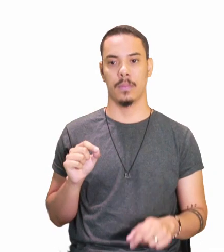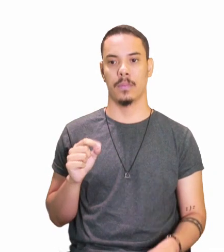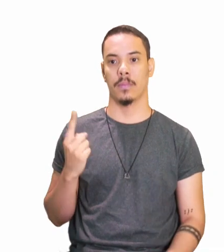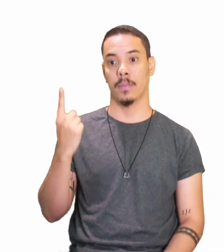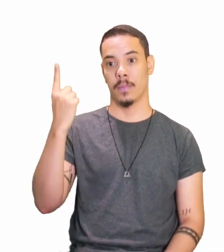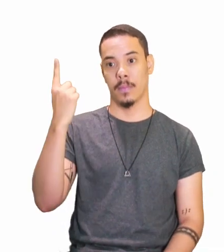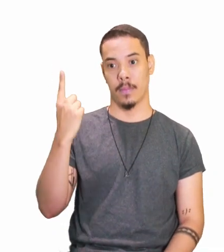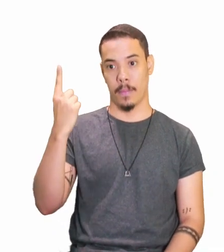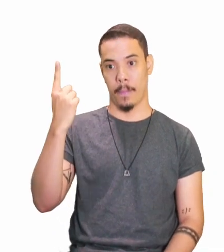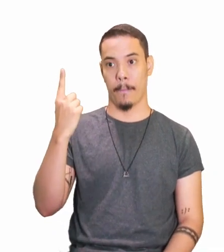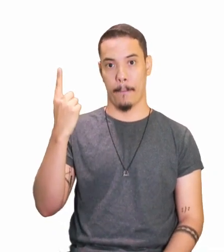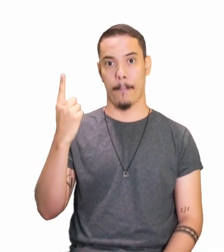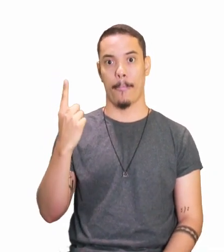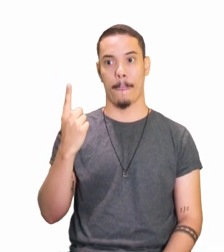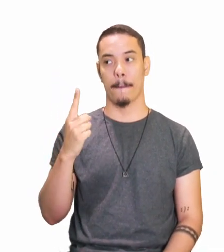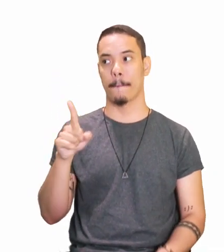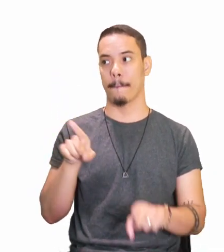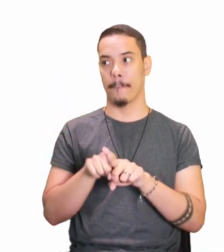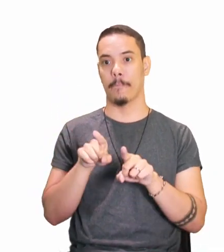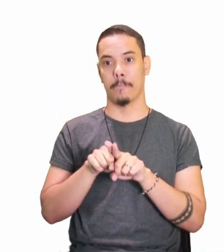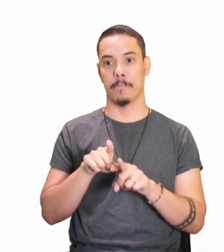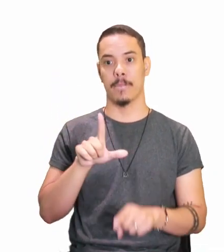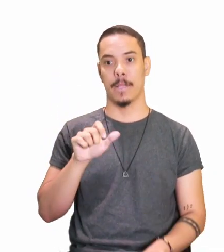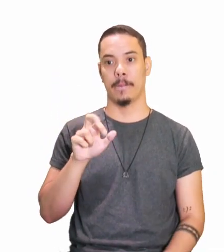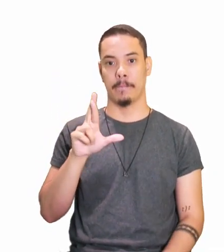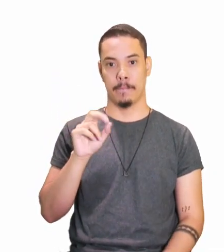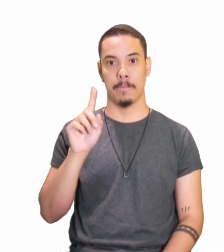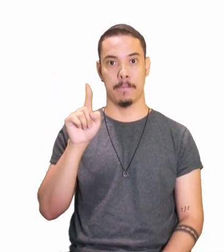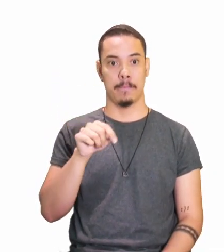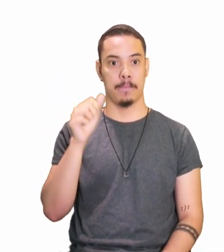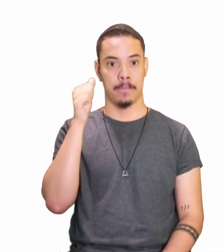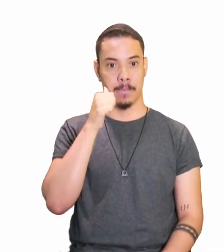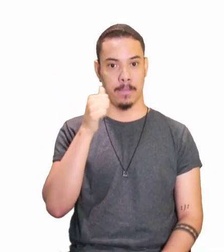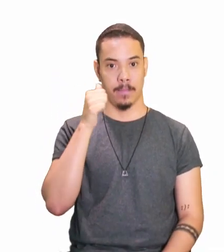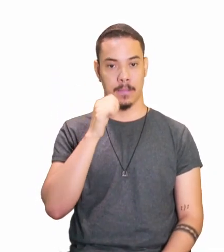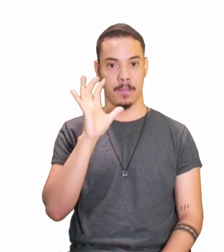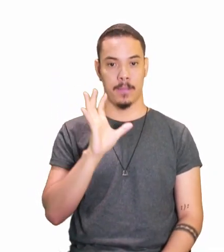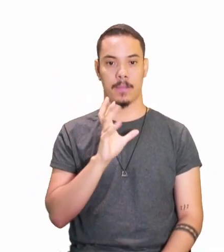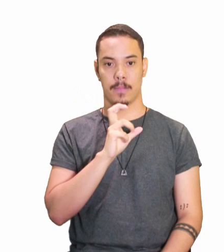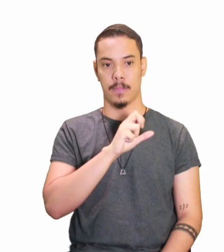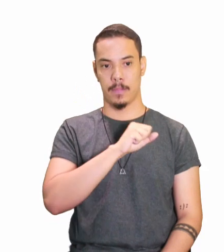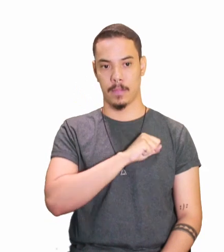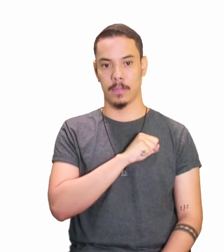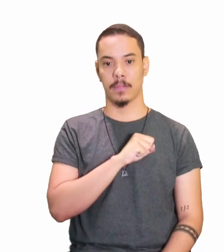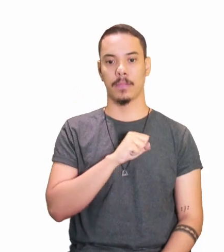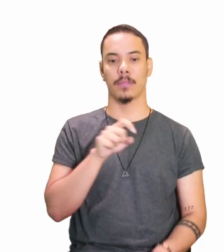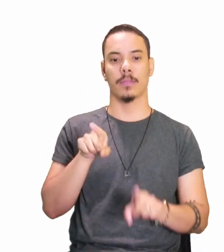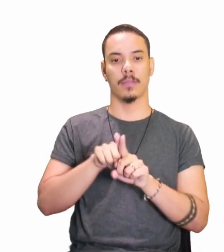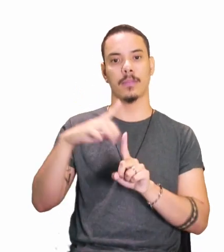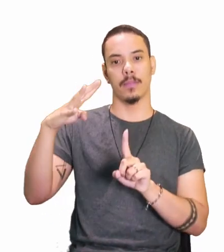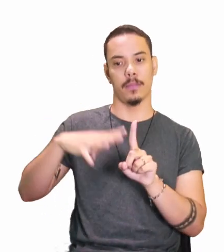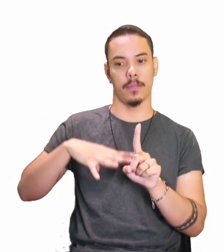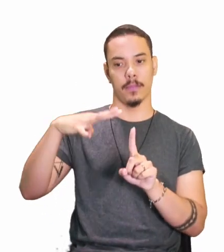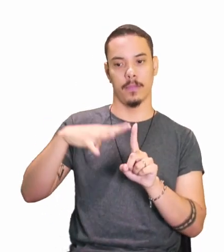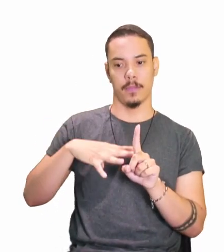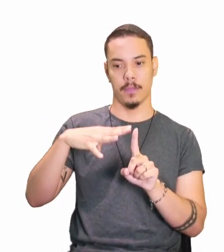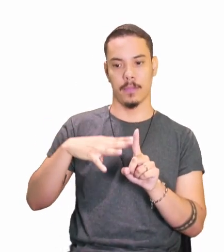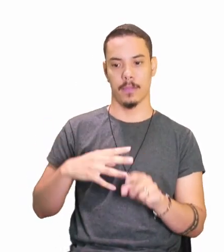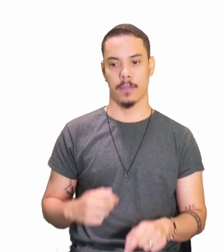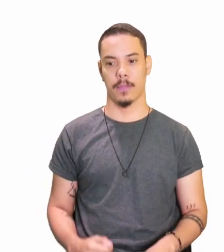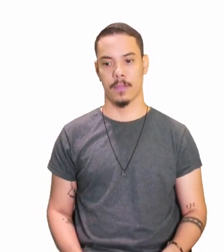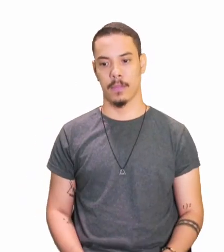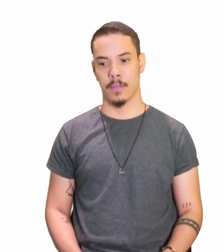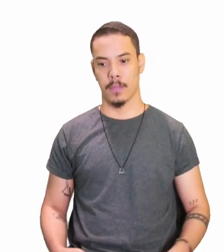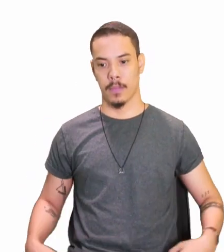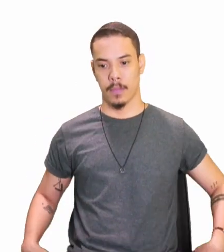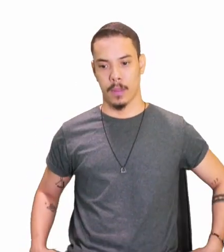senhoria. O eu lírico também aqui, ó, feminino, o amor saudosista.